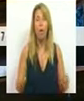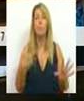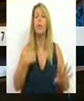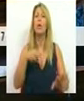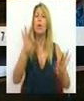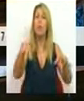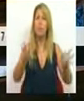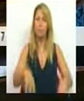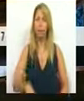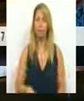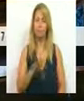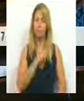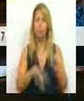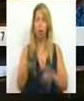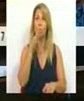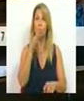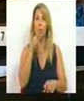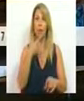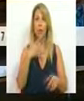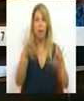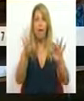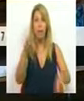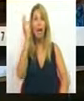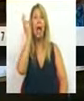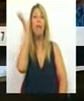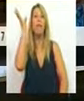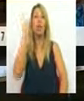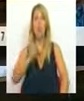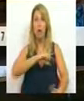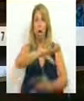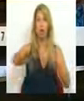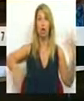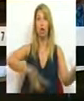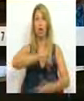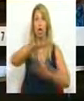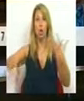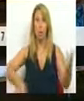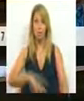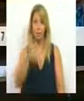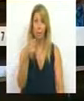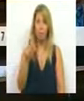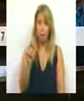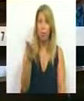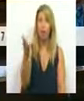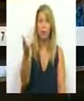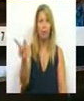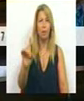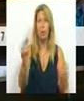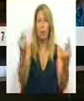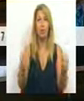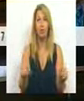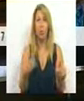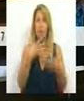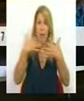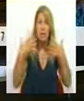fim desta aventura da geringonça, para o Bloco de Esquerda, e não só, tenho a